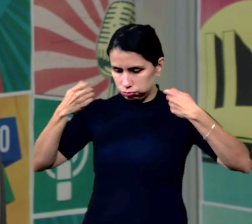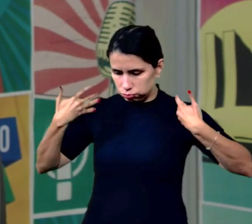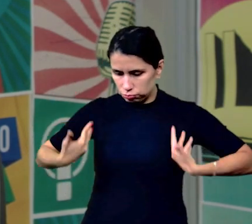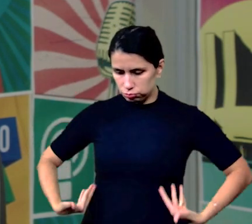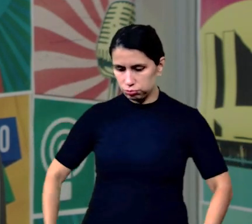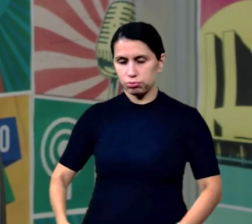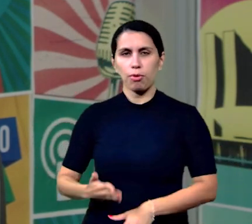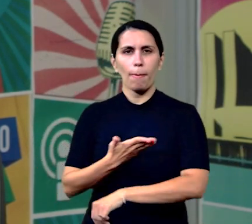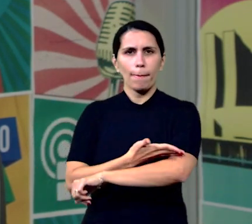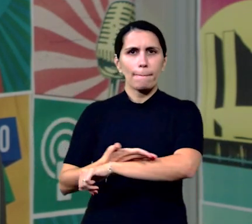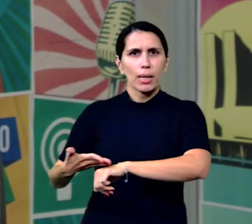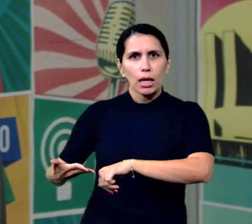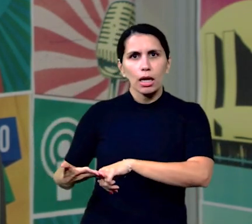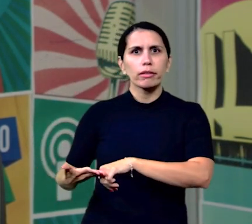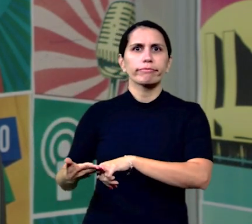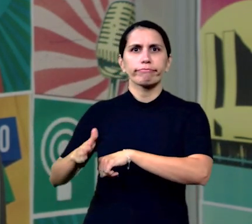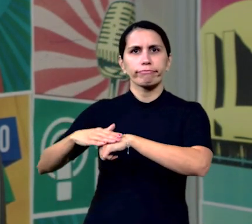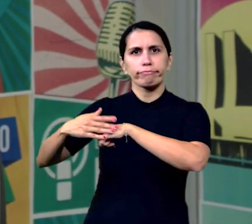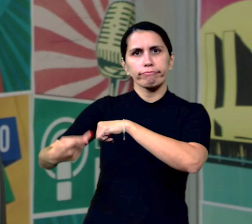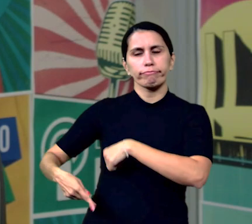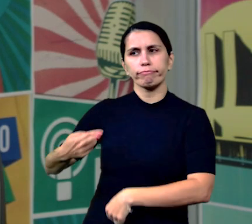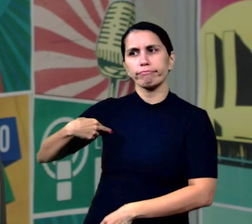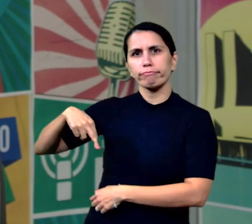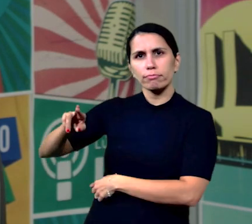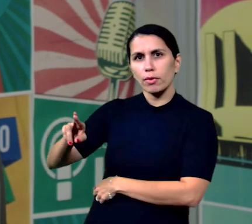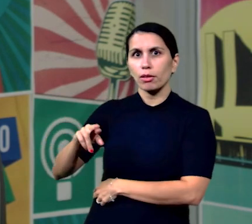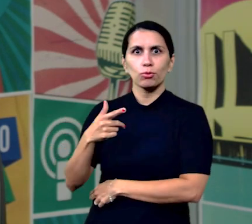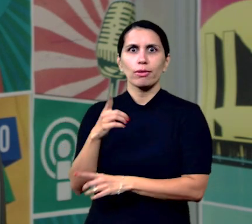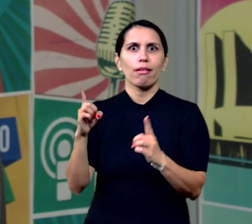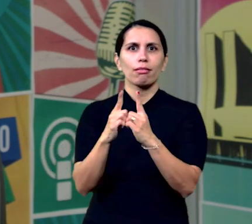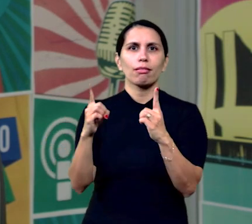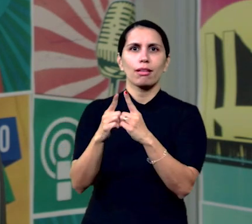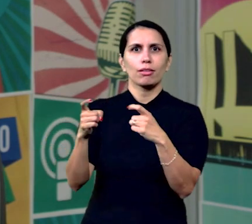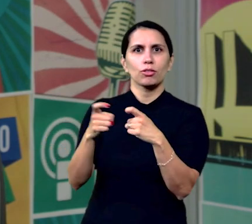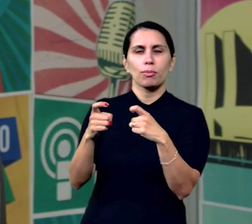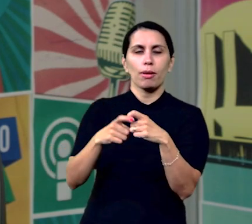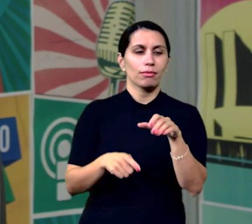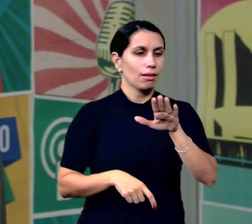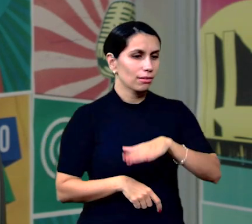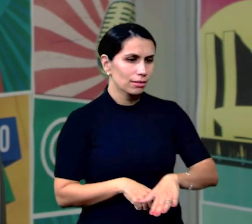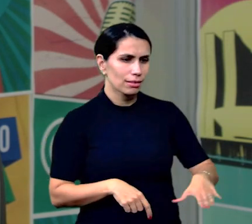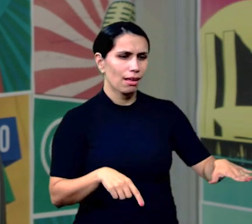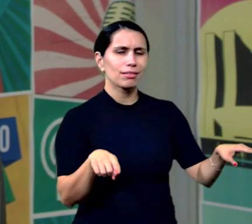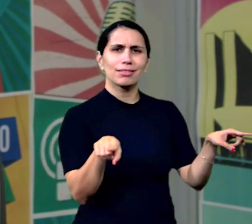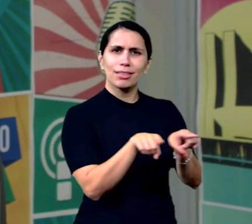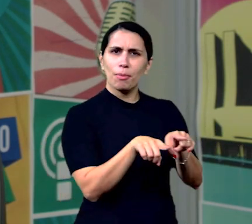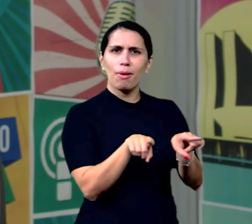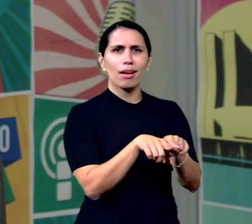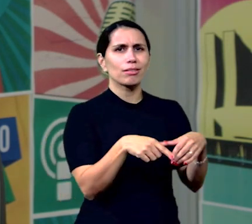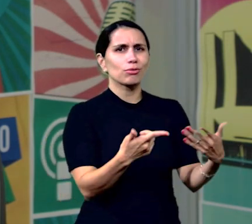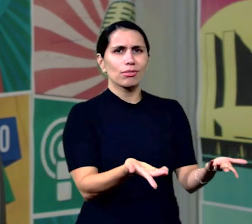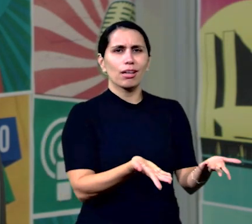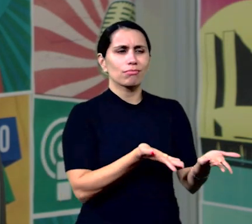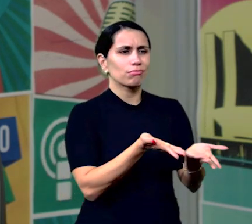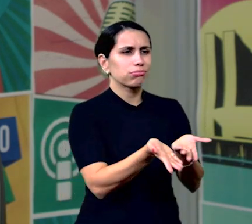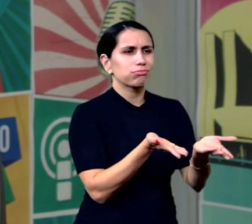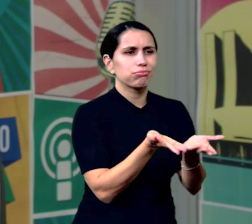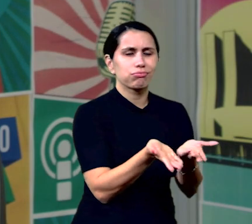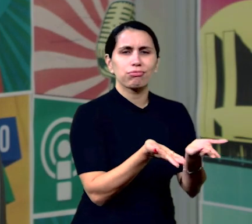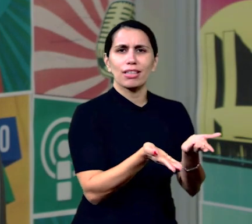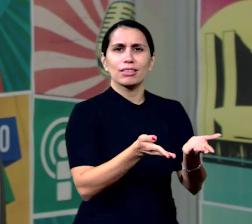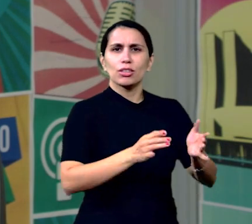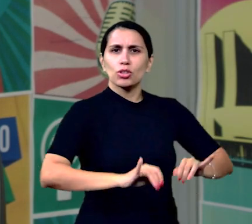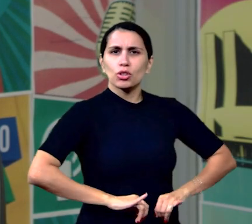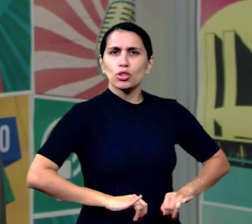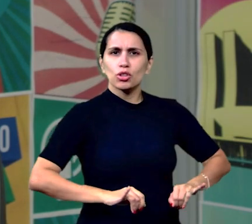é, as crianças, não é, também de matriz afro-religiosa, que são sistematicamente sofrem